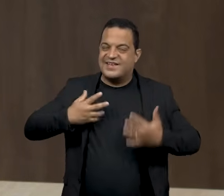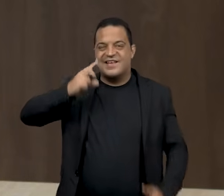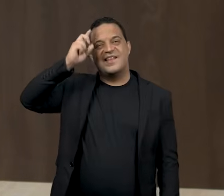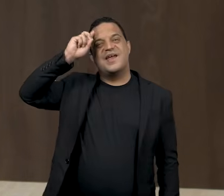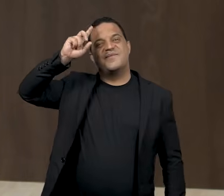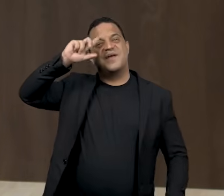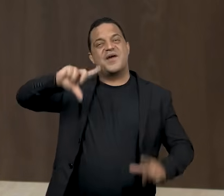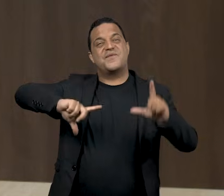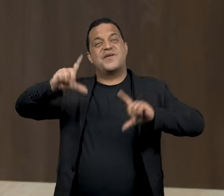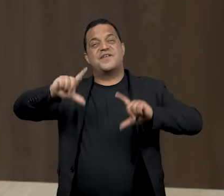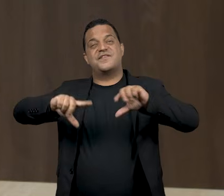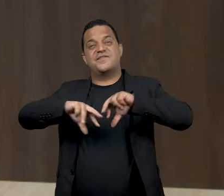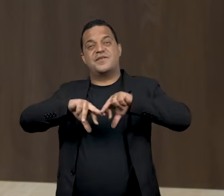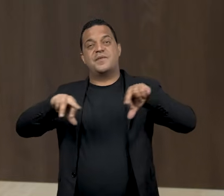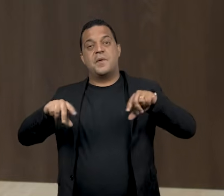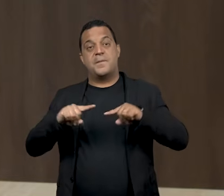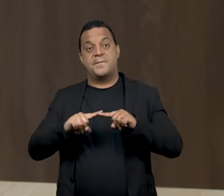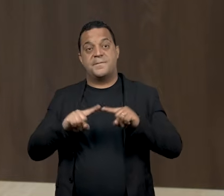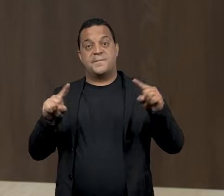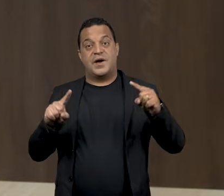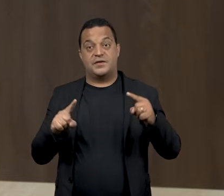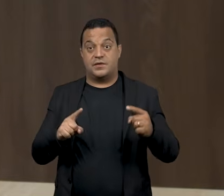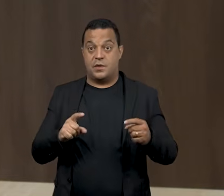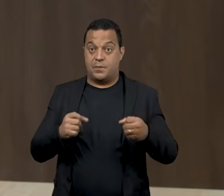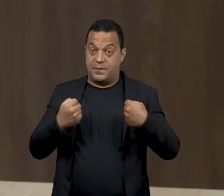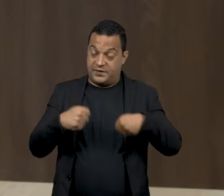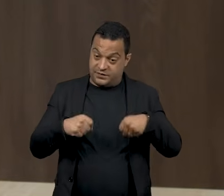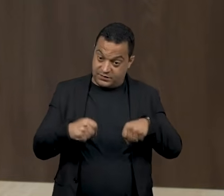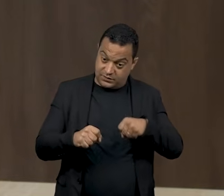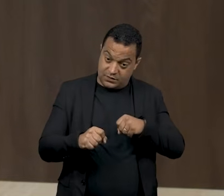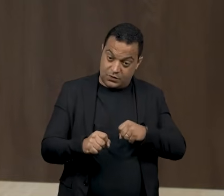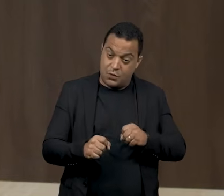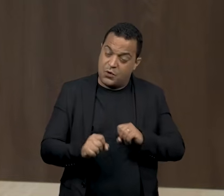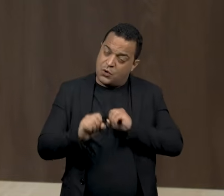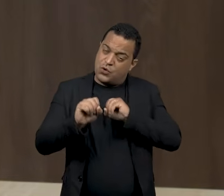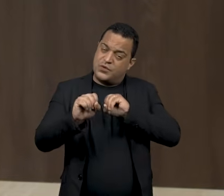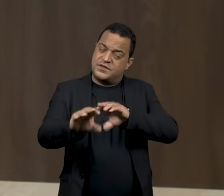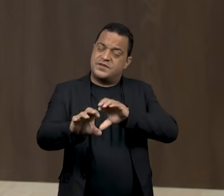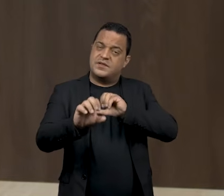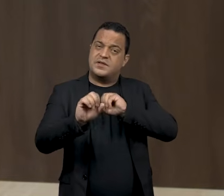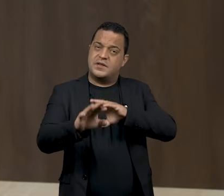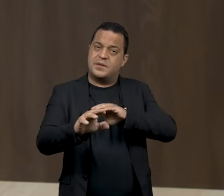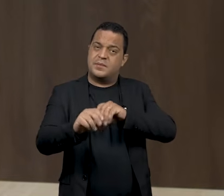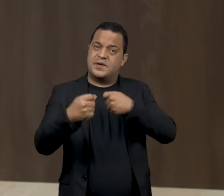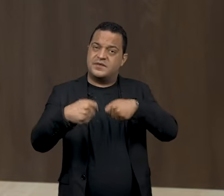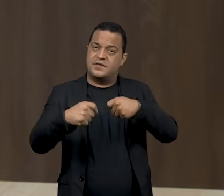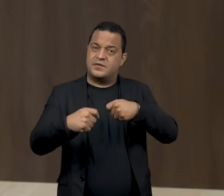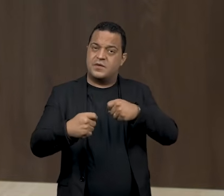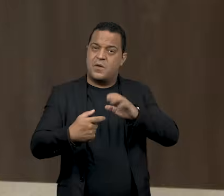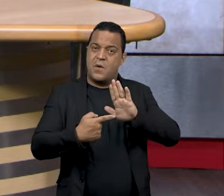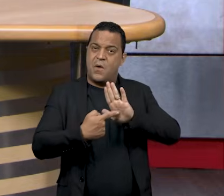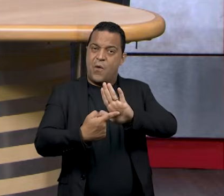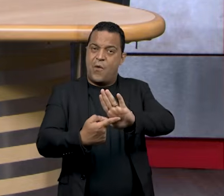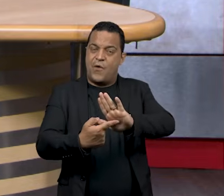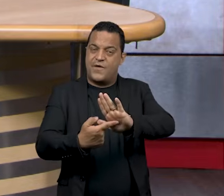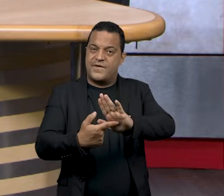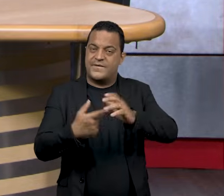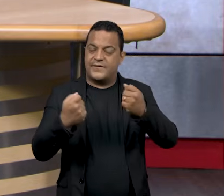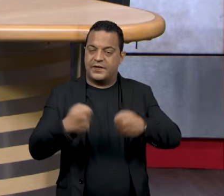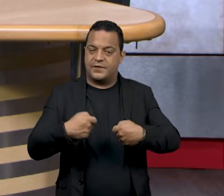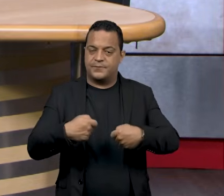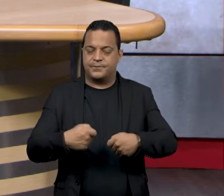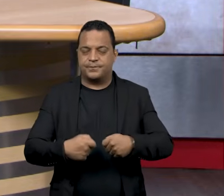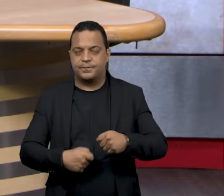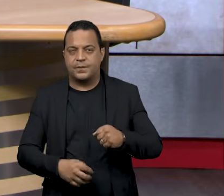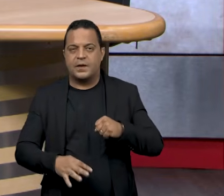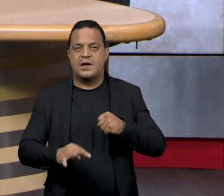de relembrar vários episódios, mas tem um ensino que eu gostaria de deixar aqui, pastor João, que está em